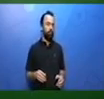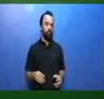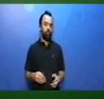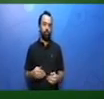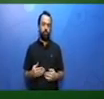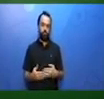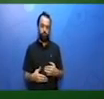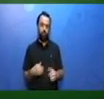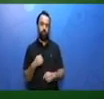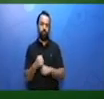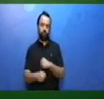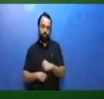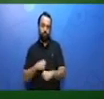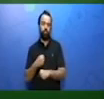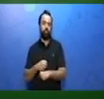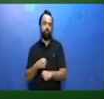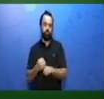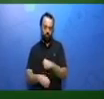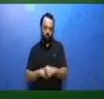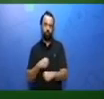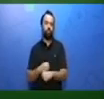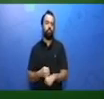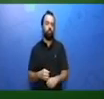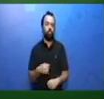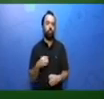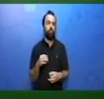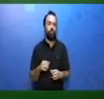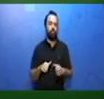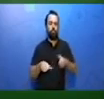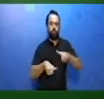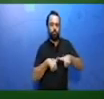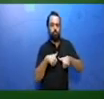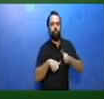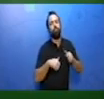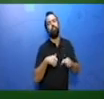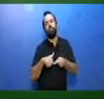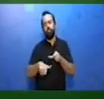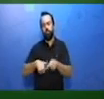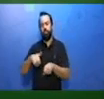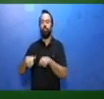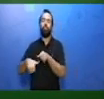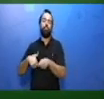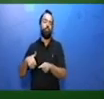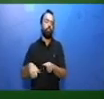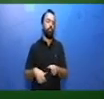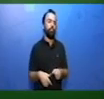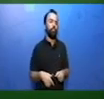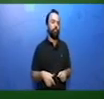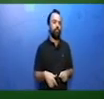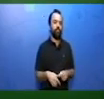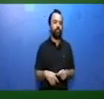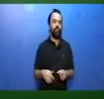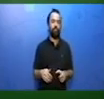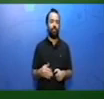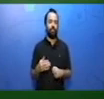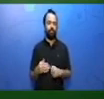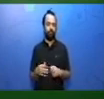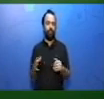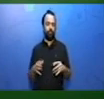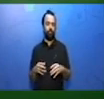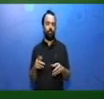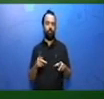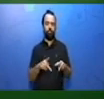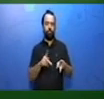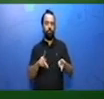as paisagens mudam, os bairros mudam, as ruas mudam, né? Com o crescimento da população. Lá na